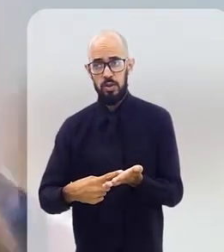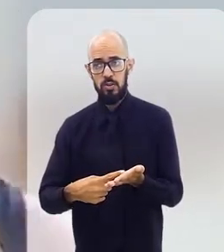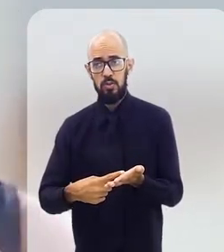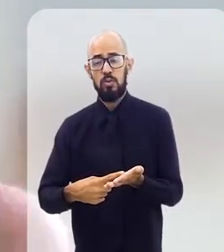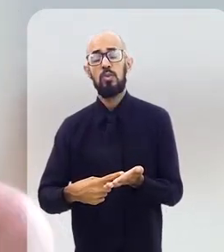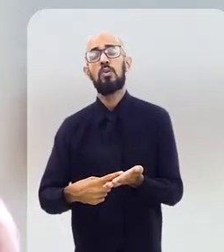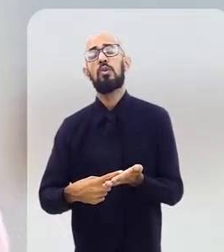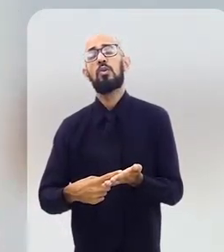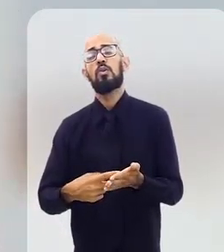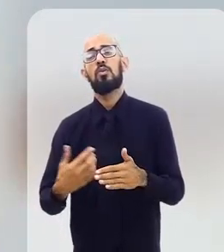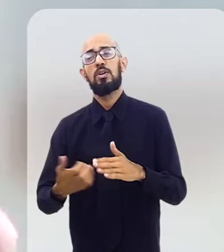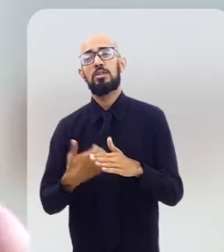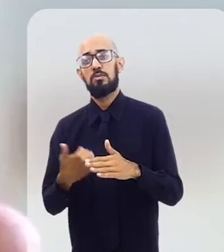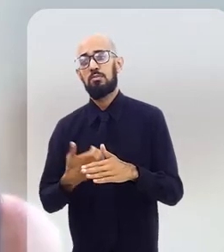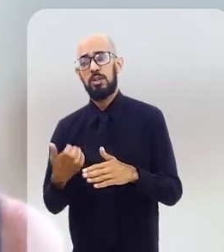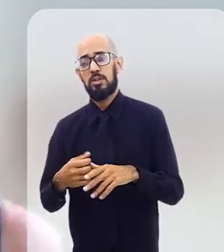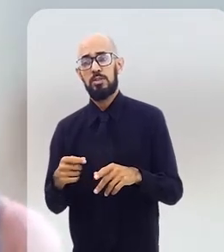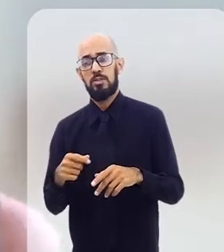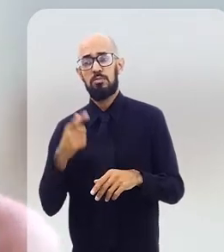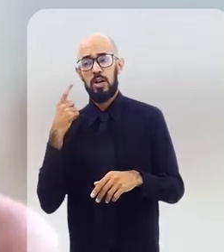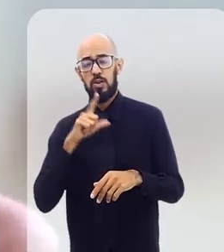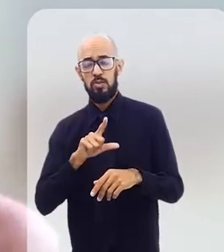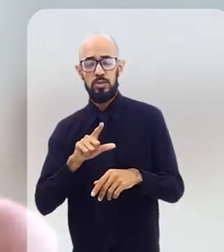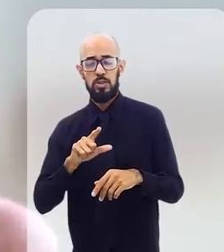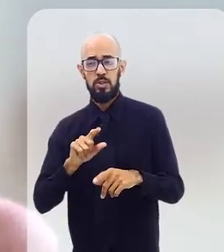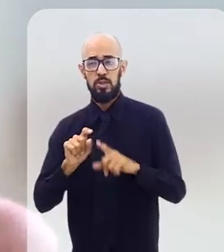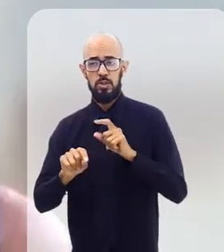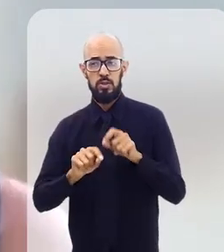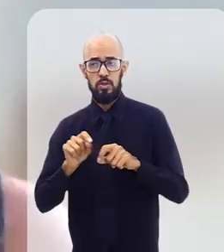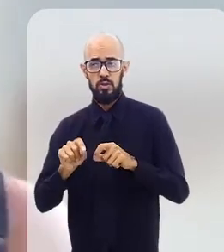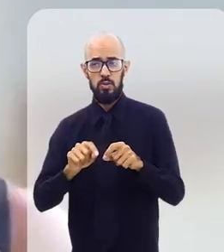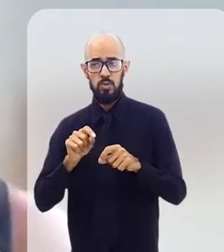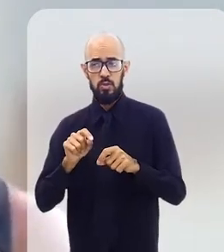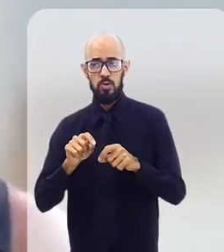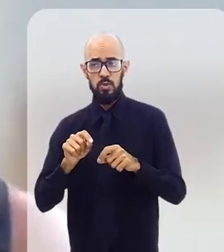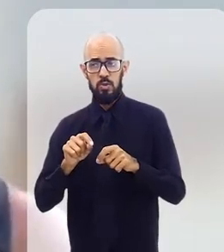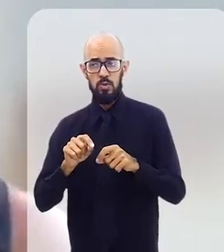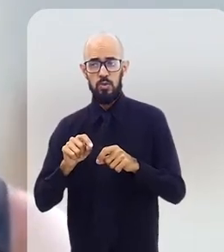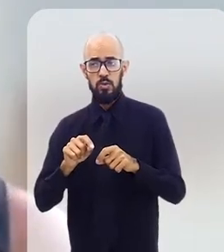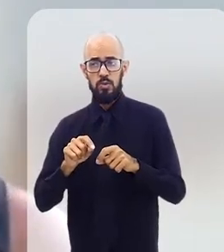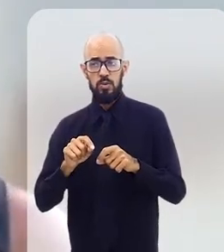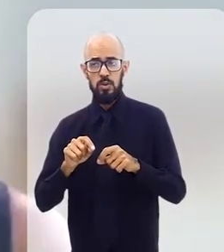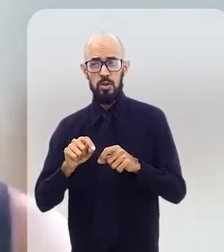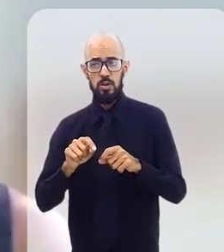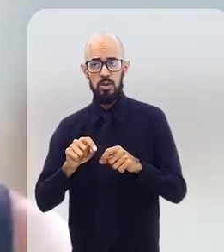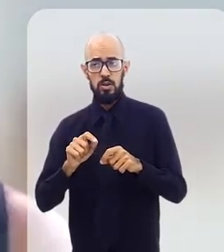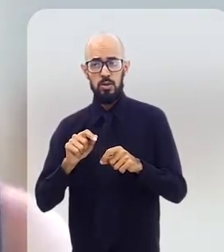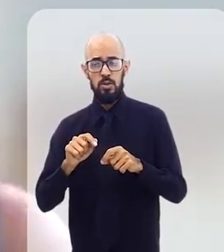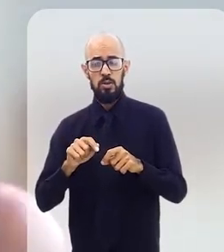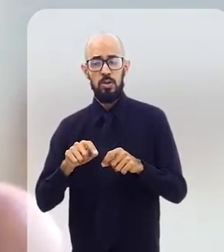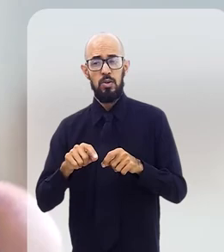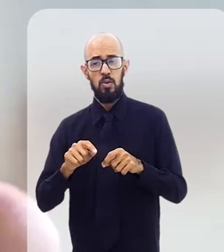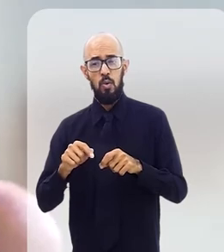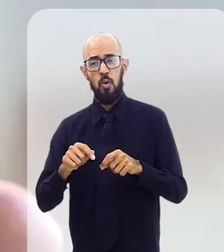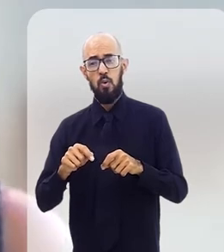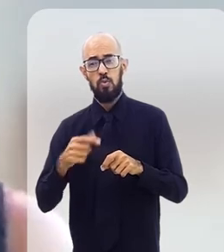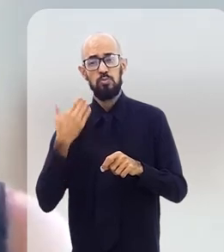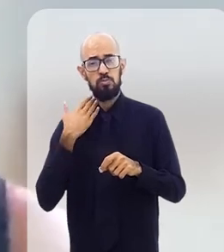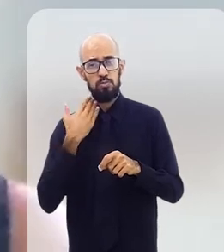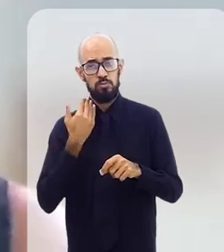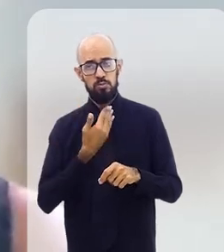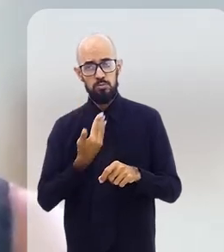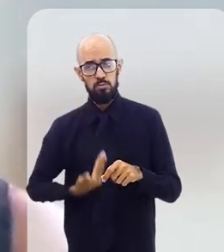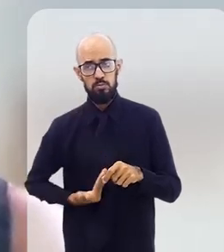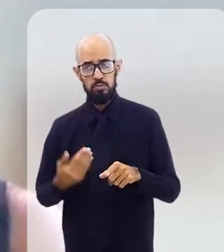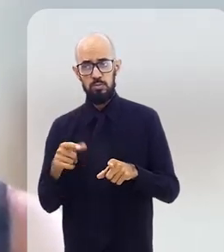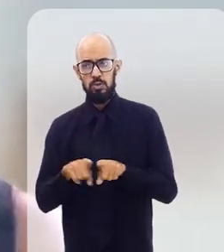empresas financeiras, que possam viabilizar uma mais, né, linhas de crédito para o pequeno